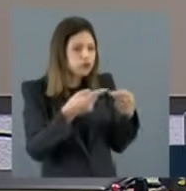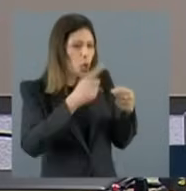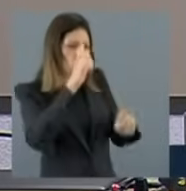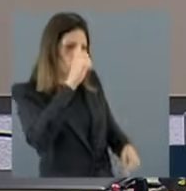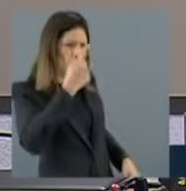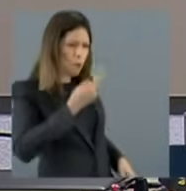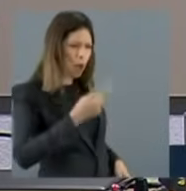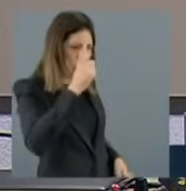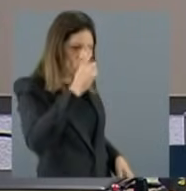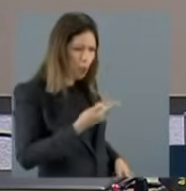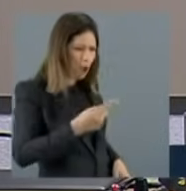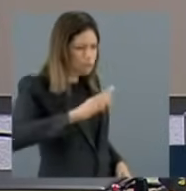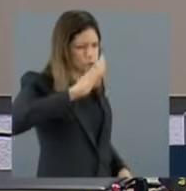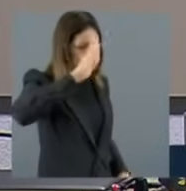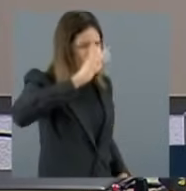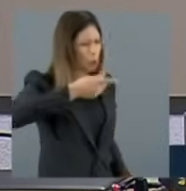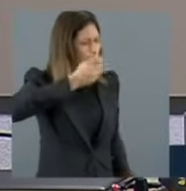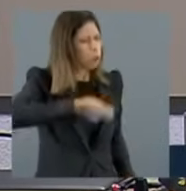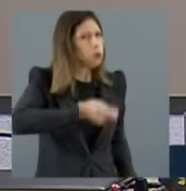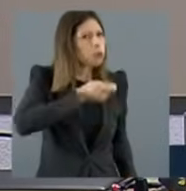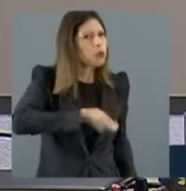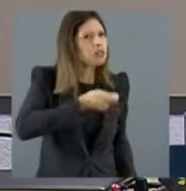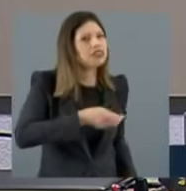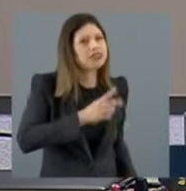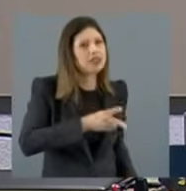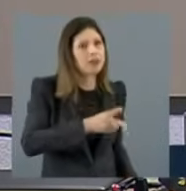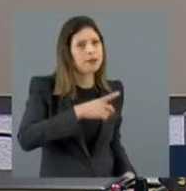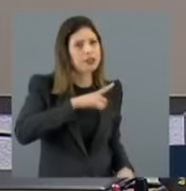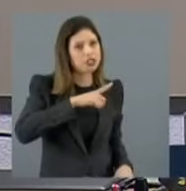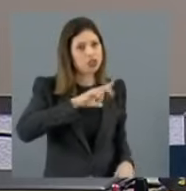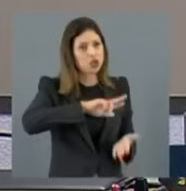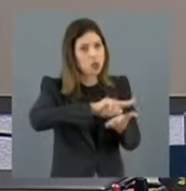Ele era o comandante desse grupo e não houve